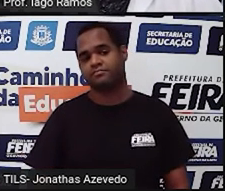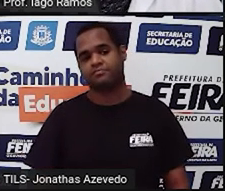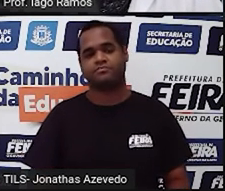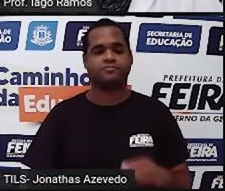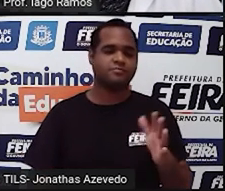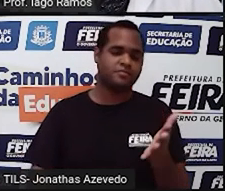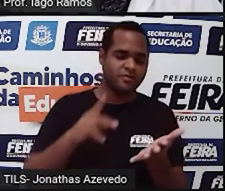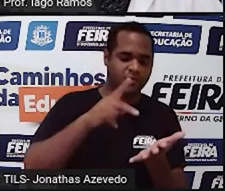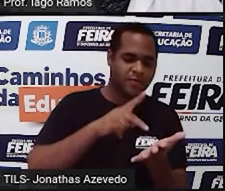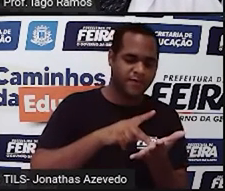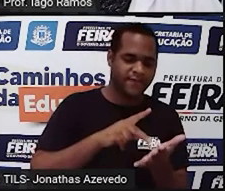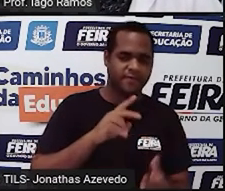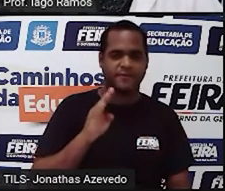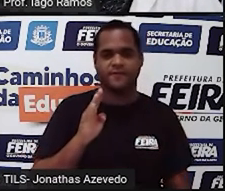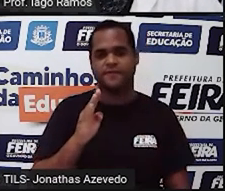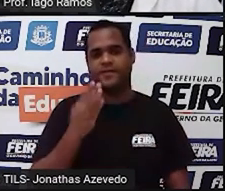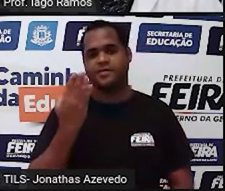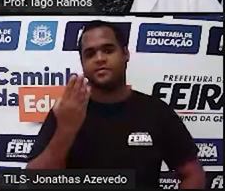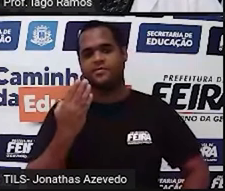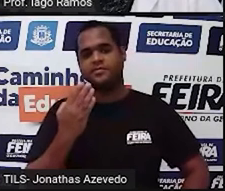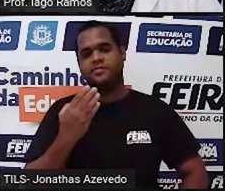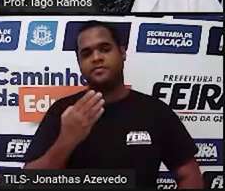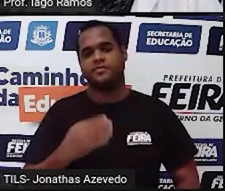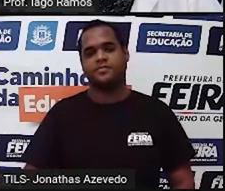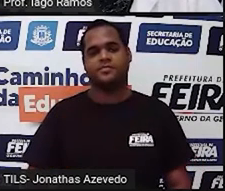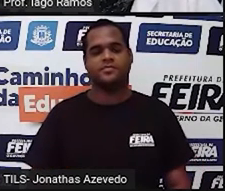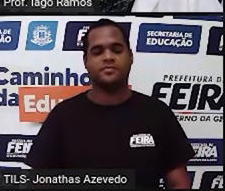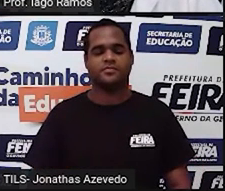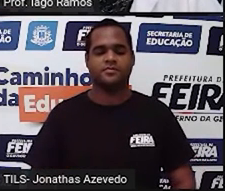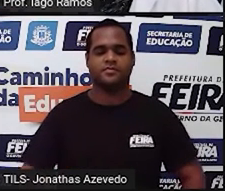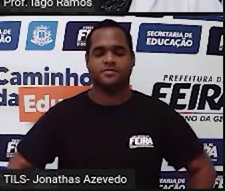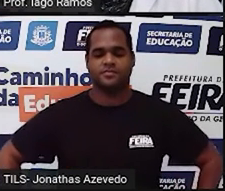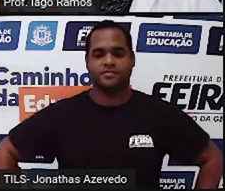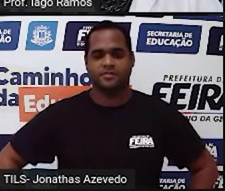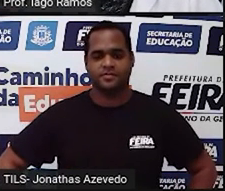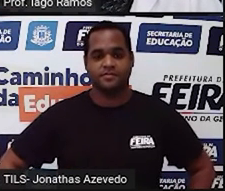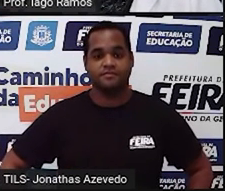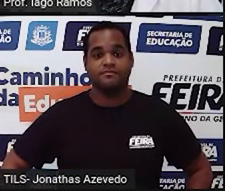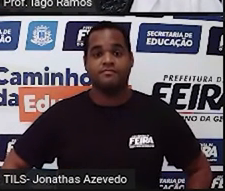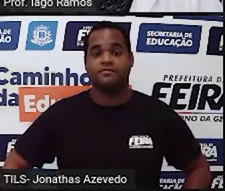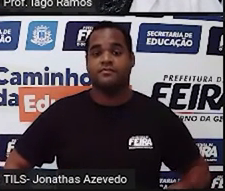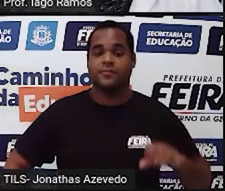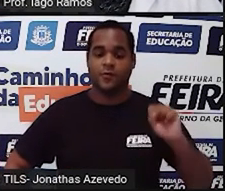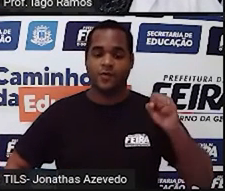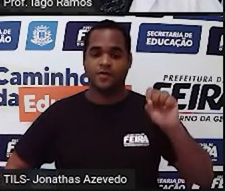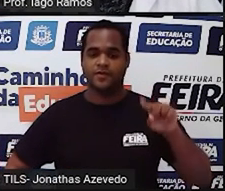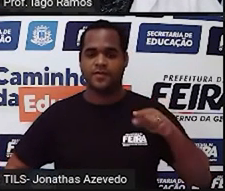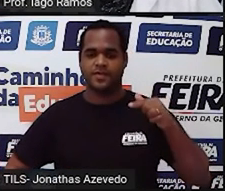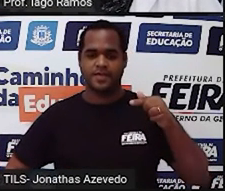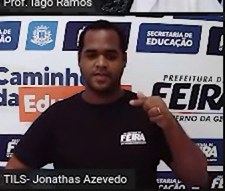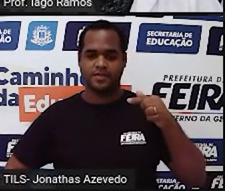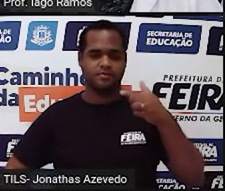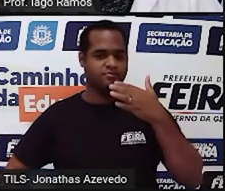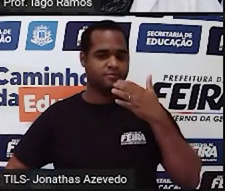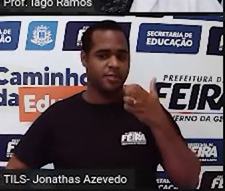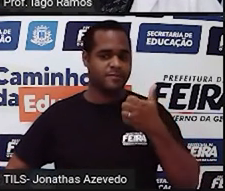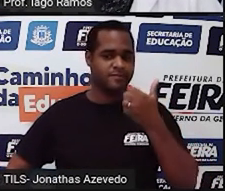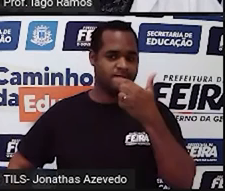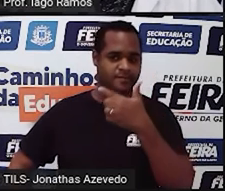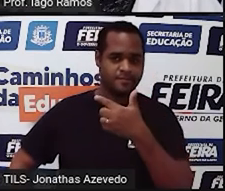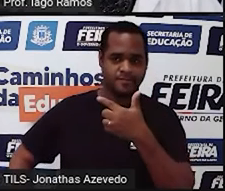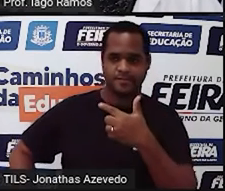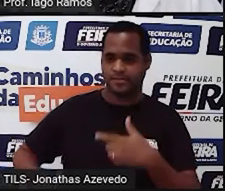o verdadeiro ou falso Qual é a sua resposta 8,7 é maior que o